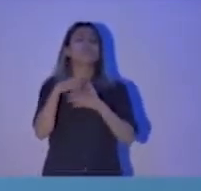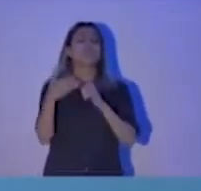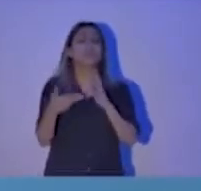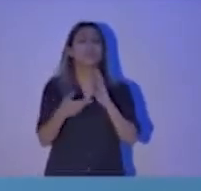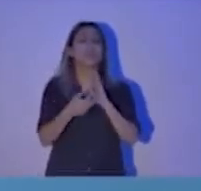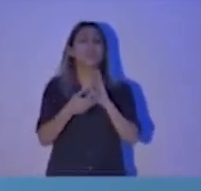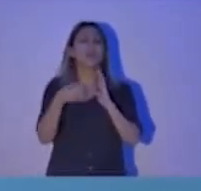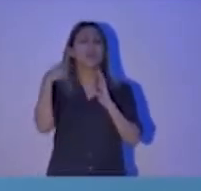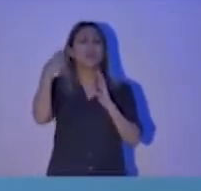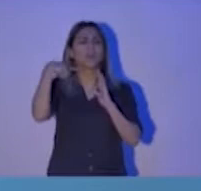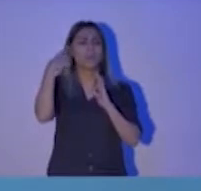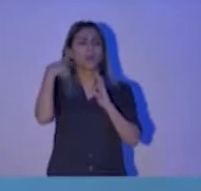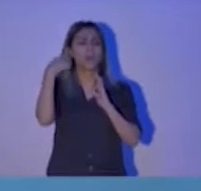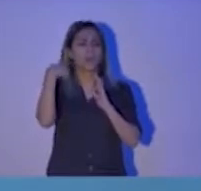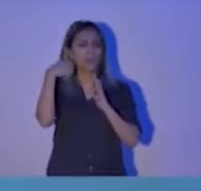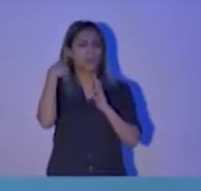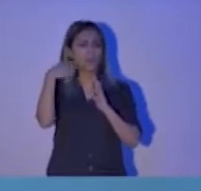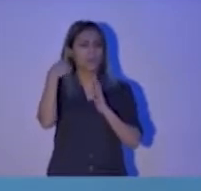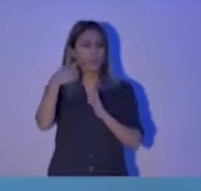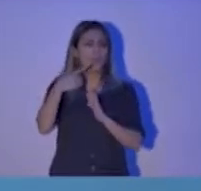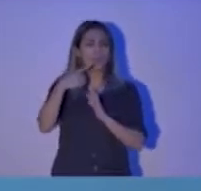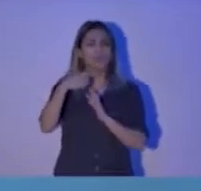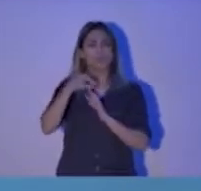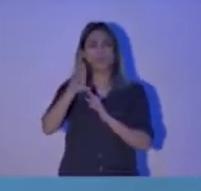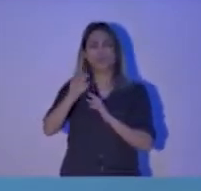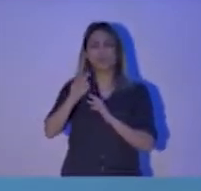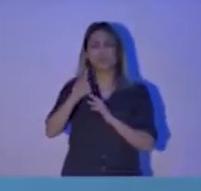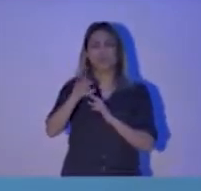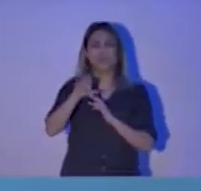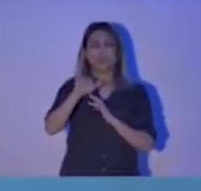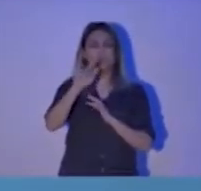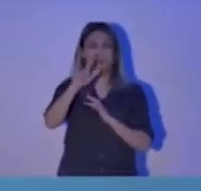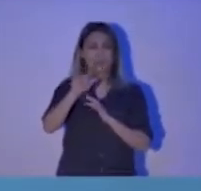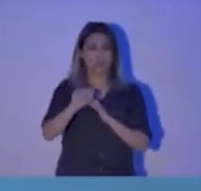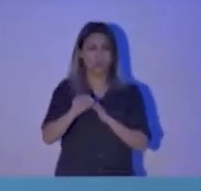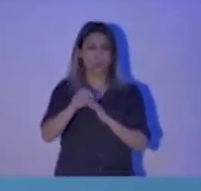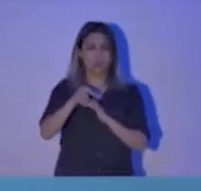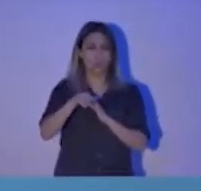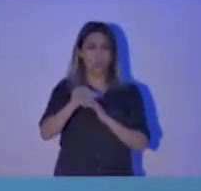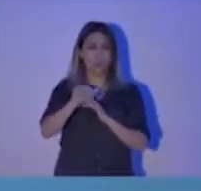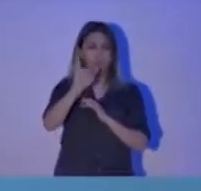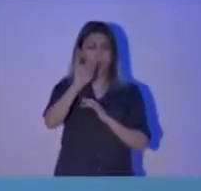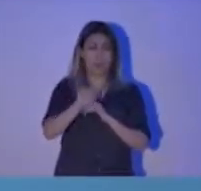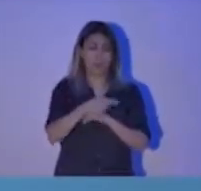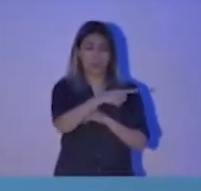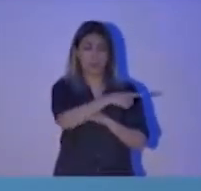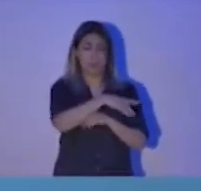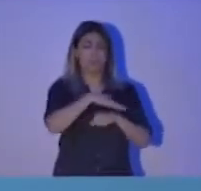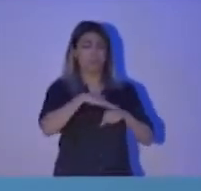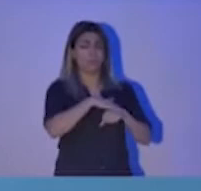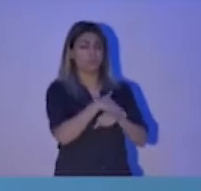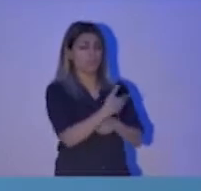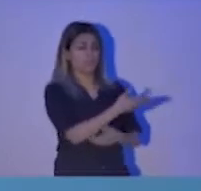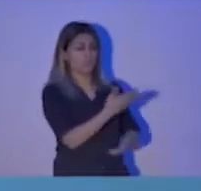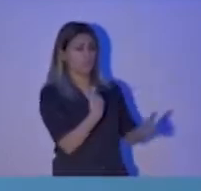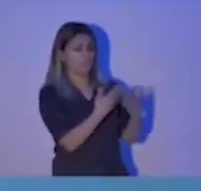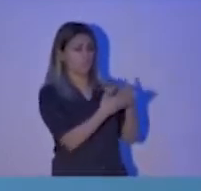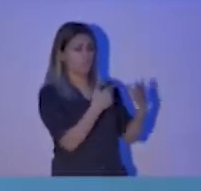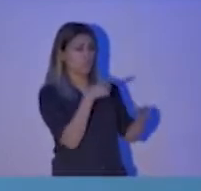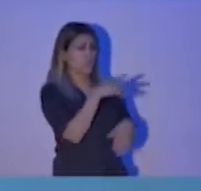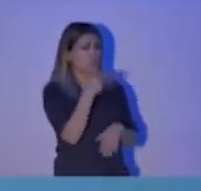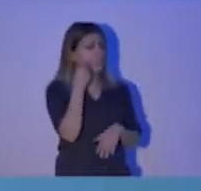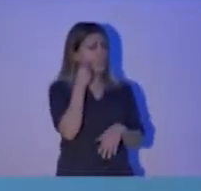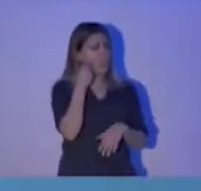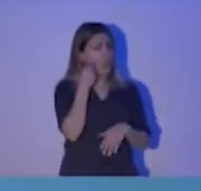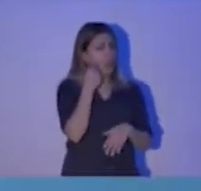coloca algumas posições que ele acredita que o texto deva contemplar, de novo, para que não seja apenas um aumento de percentual,